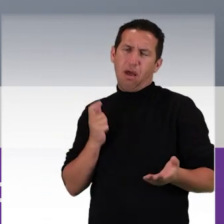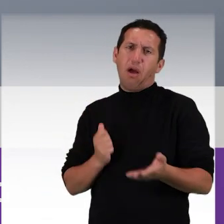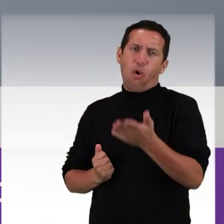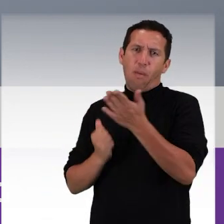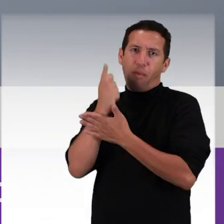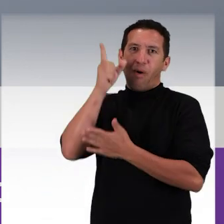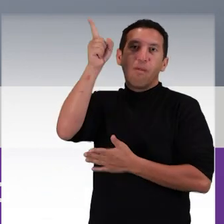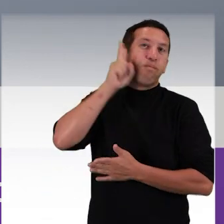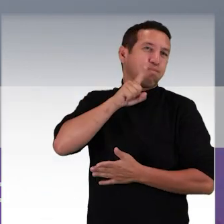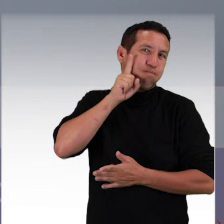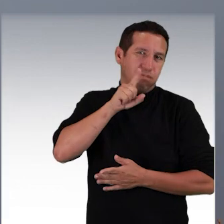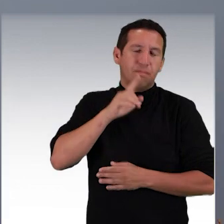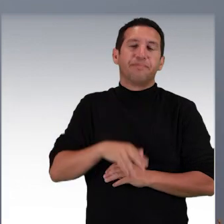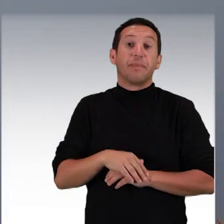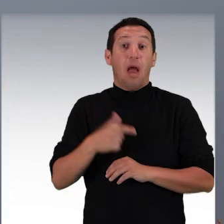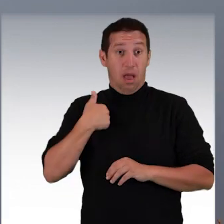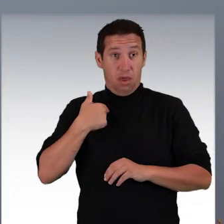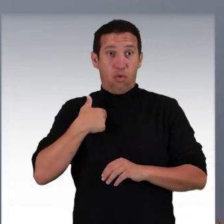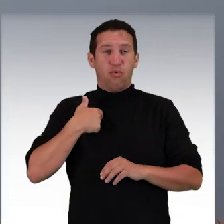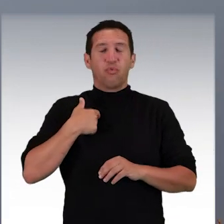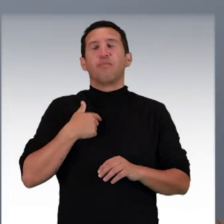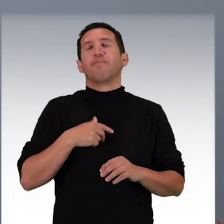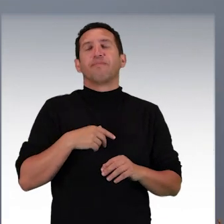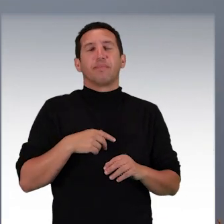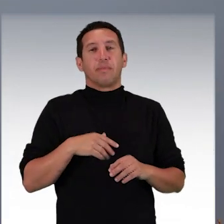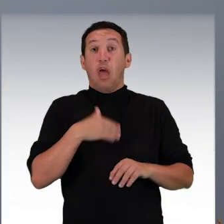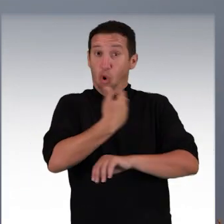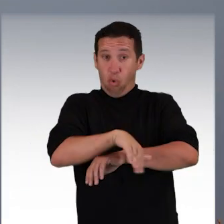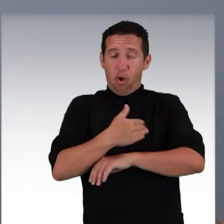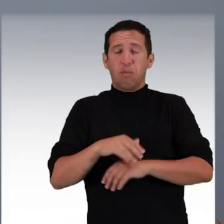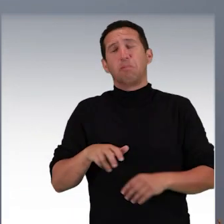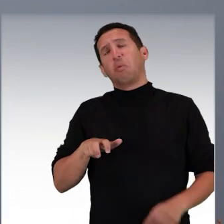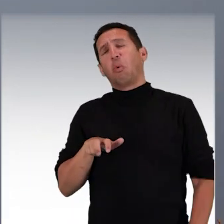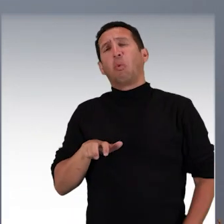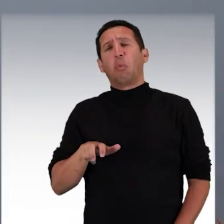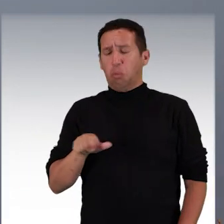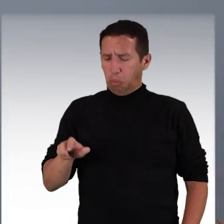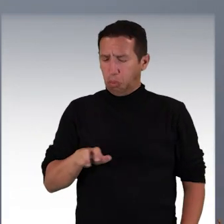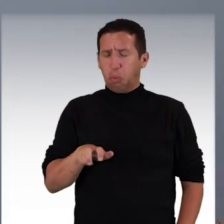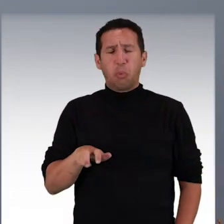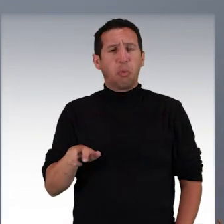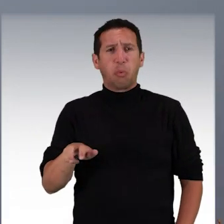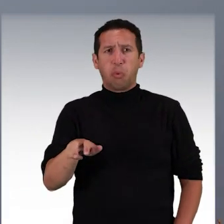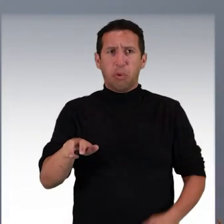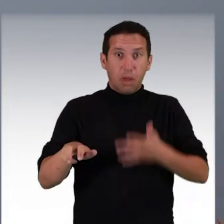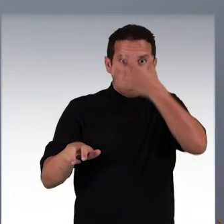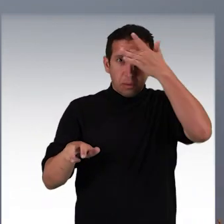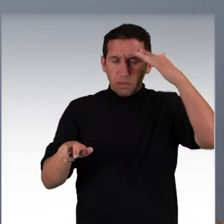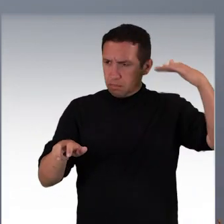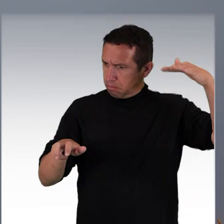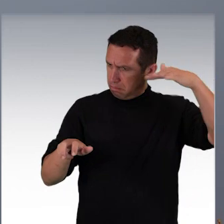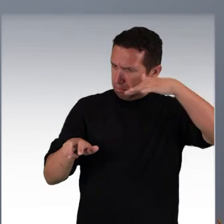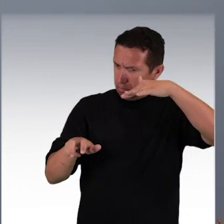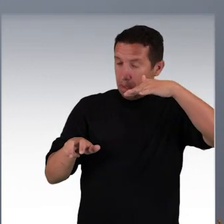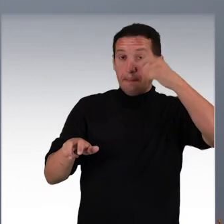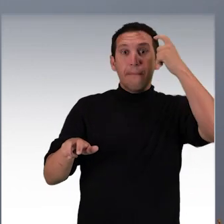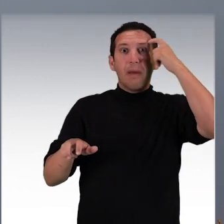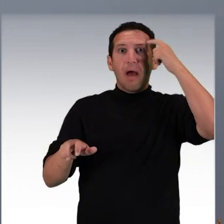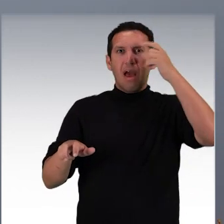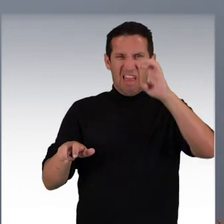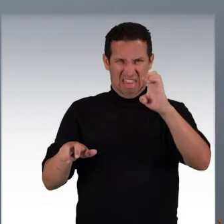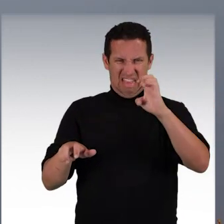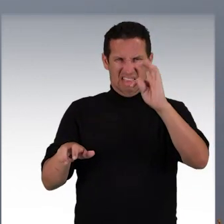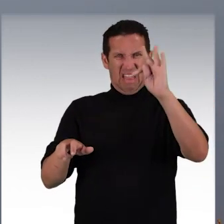no país então quando eu andava na rua as pessoas me olhavam e parecia que era